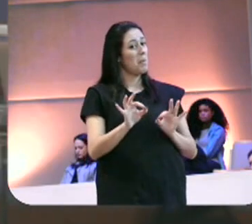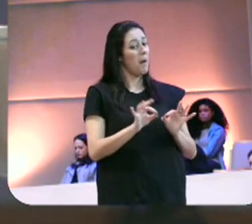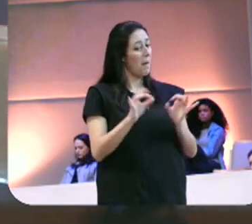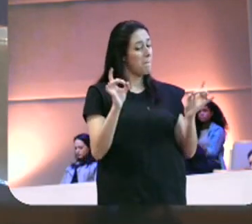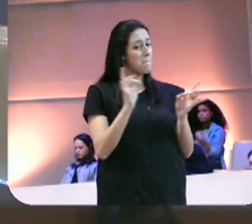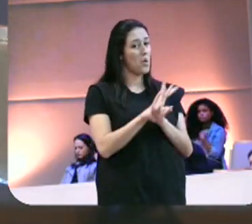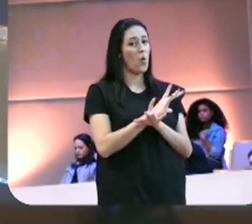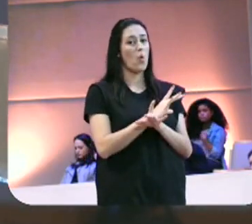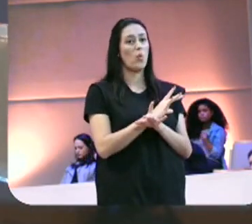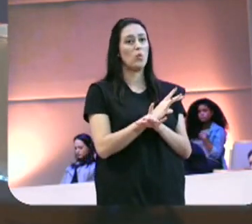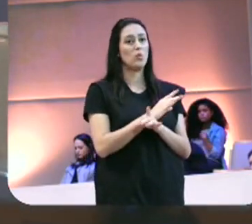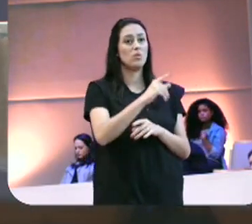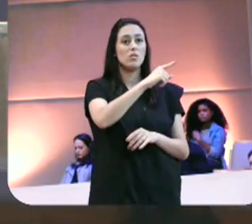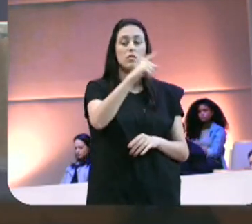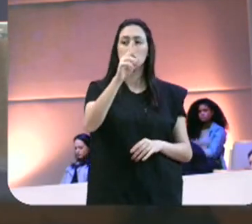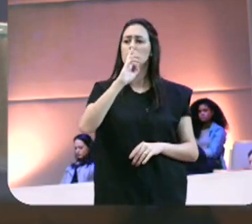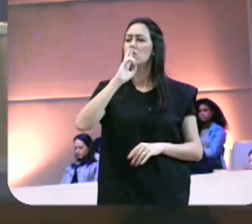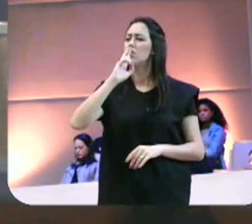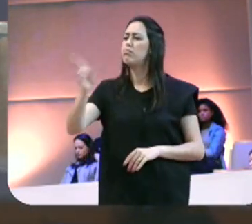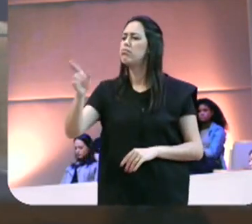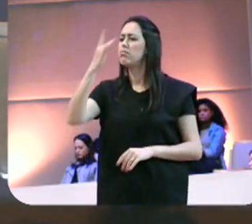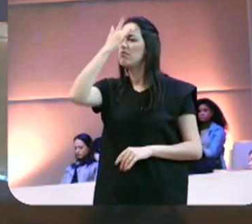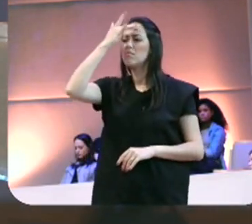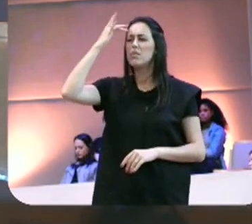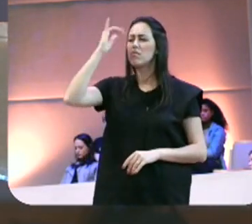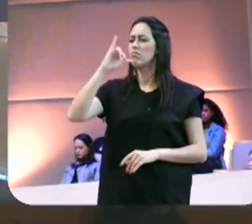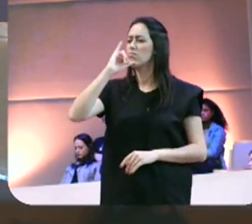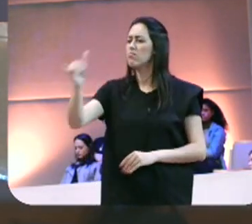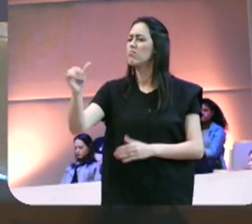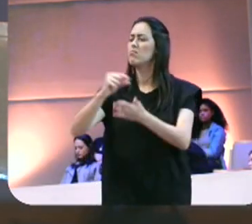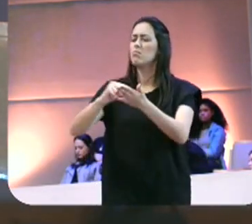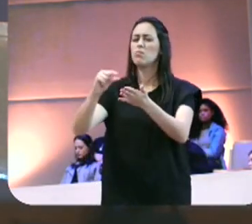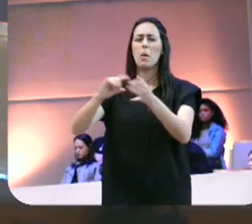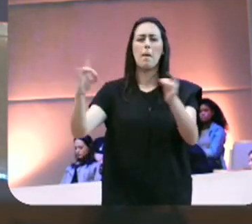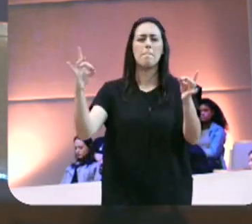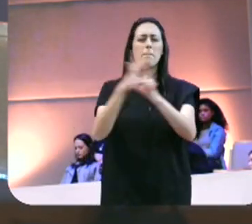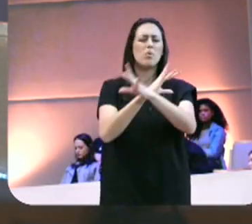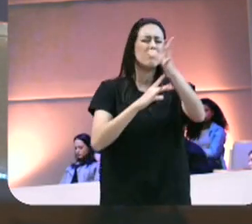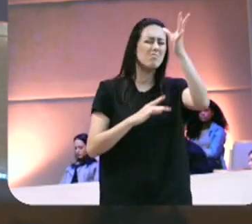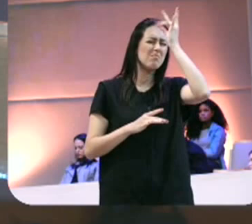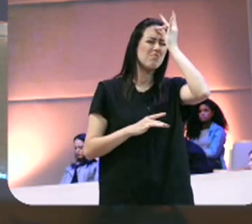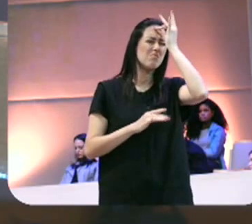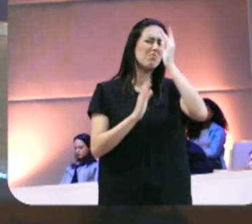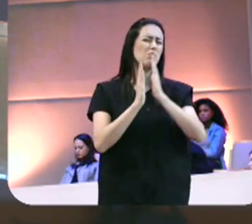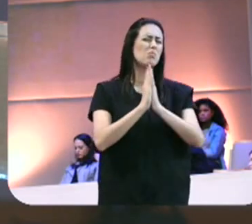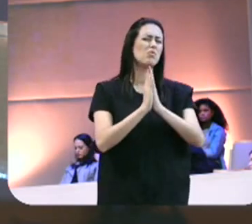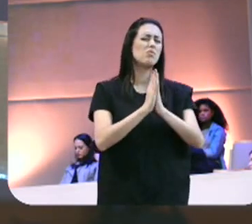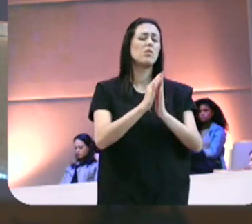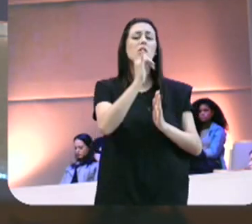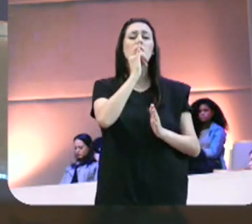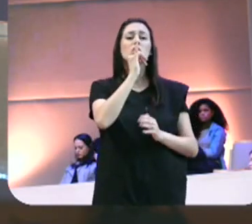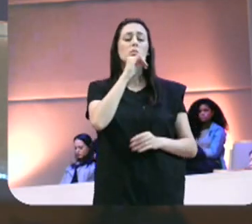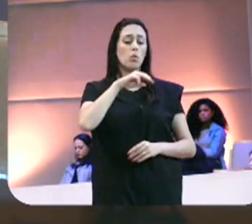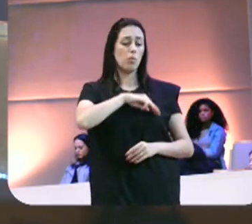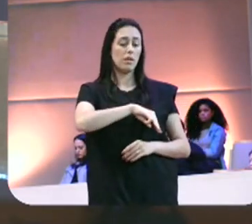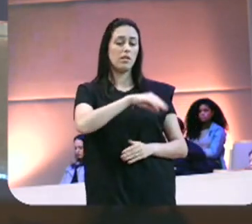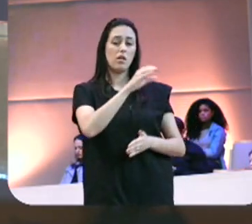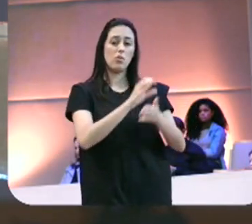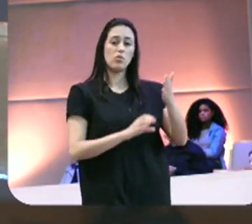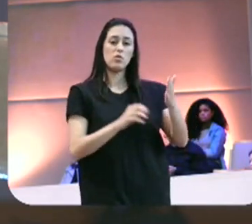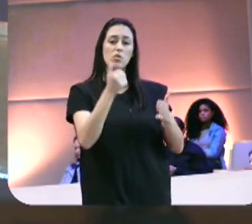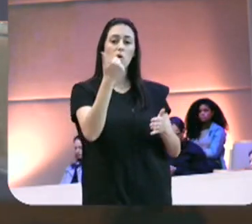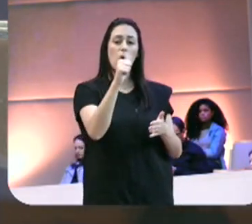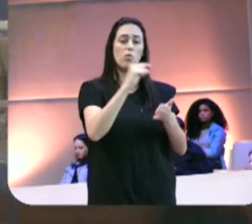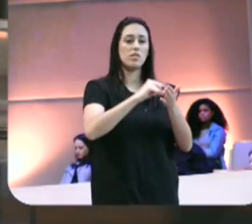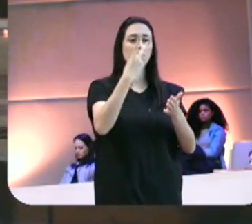outros a razão da sua fé. Esteja pronto, e esteja com o versículo pronto, Mateus 11, 28, venham a